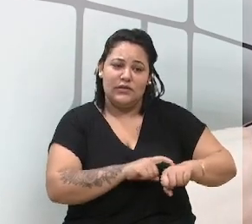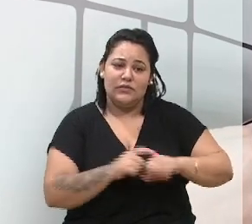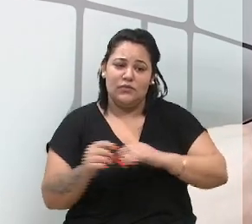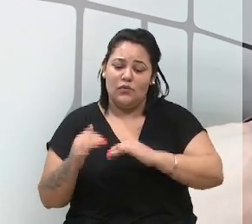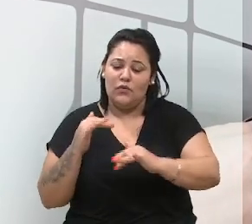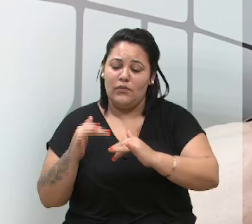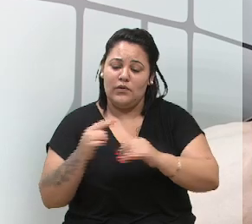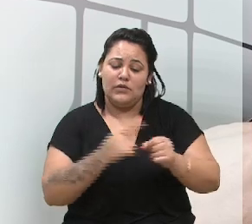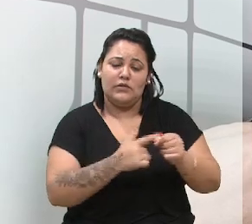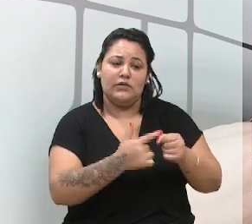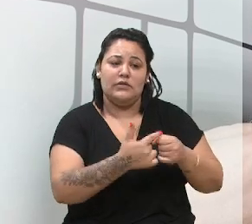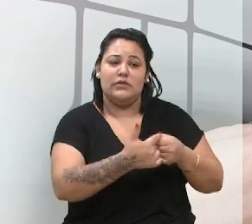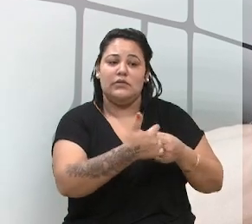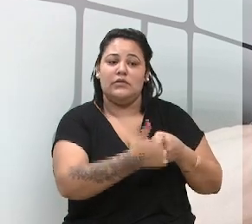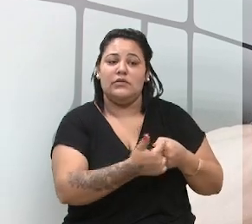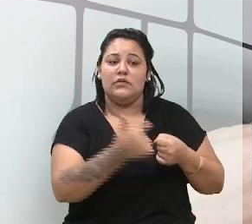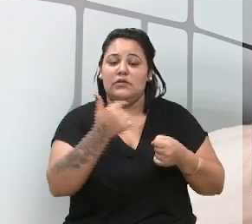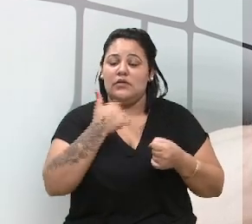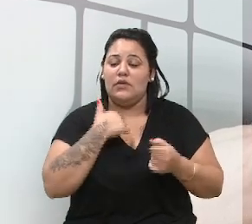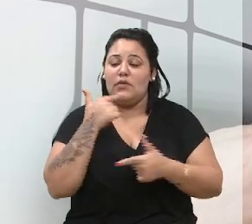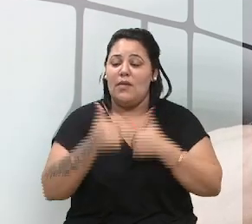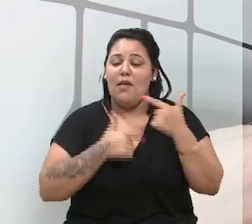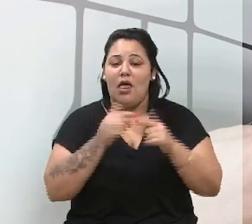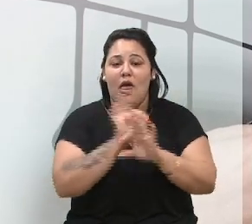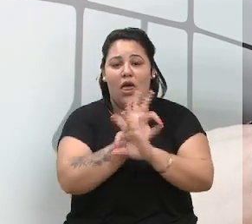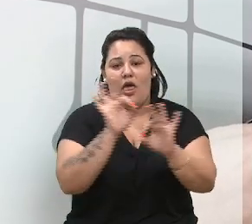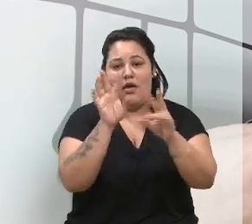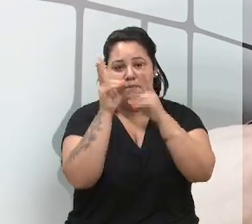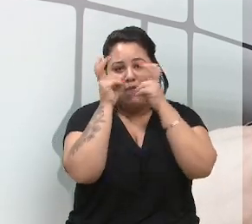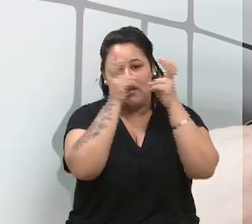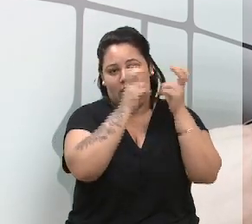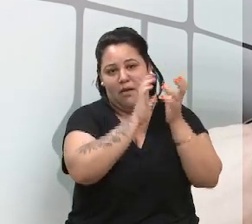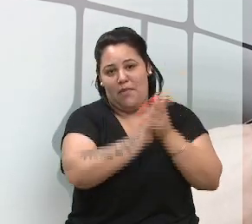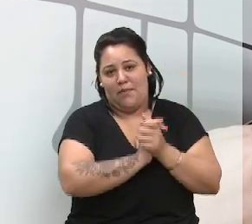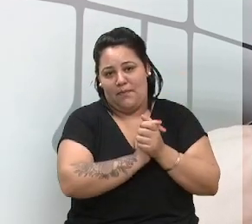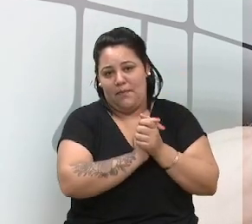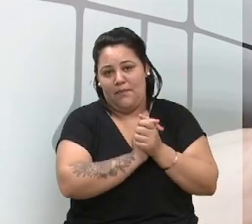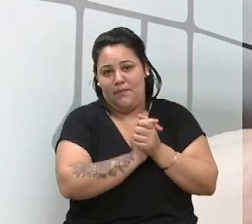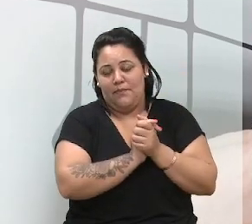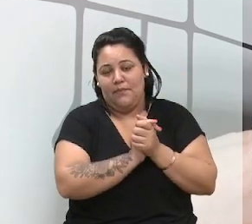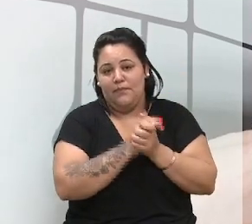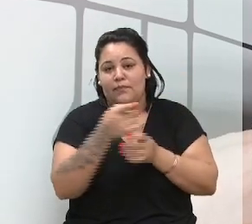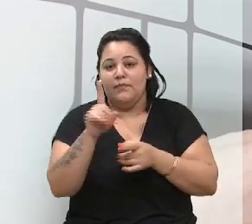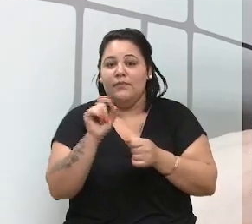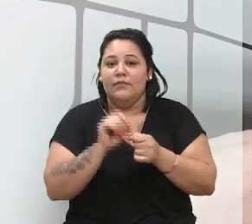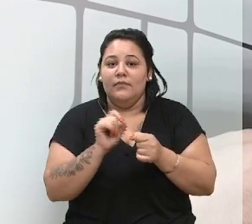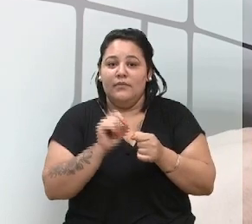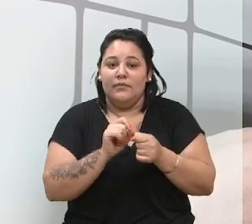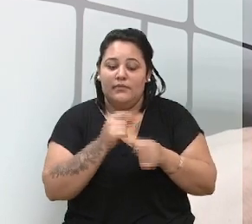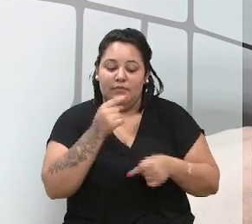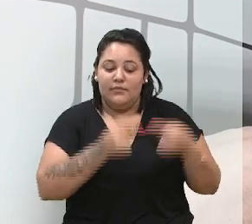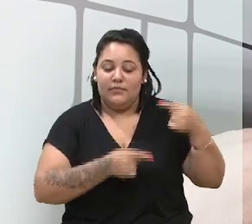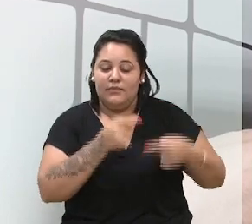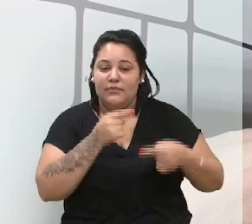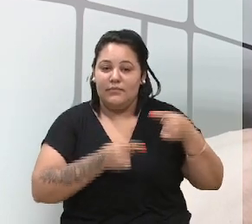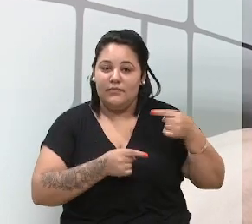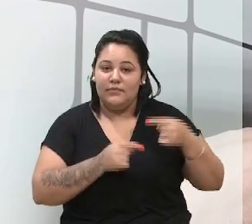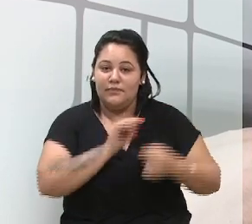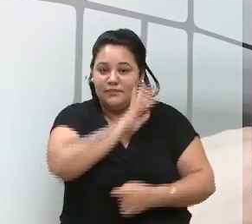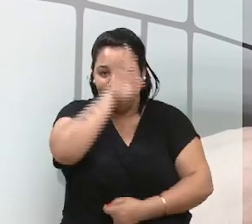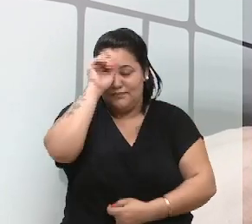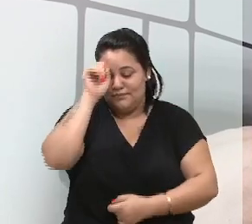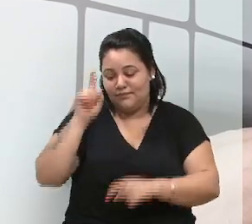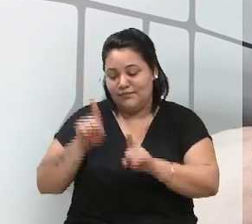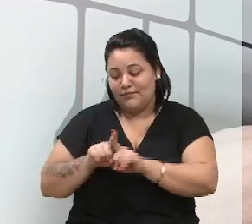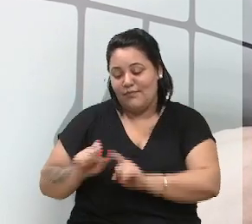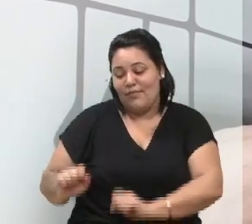cidade e é um trabalho que também não é percebido então nós queremos fazer este debate na rede Municipal e valorizar também aquela